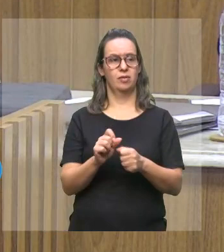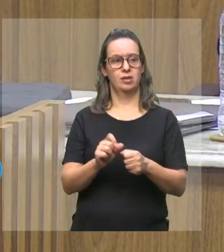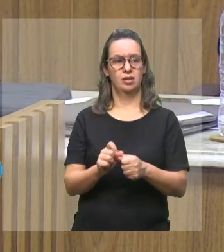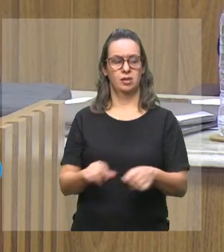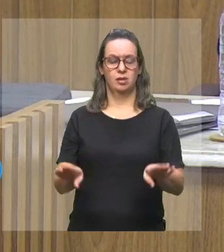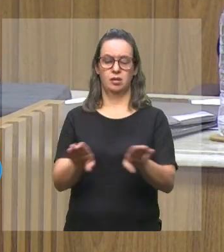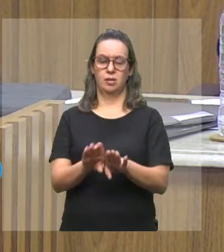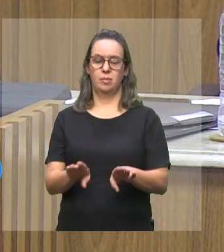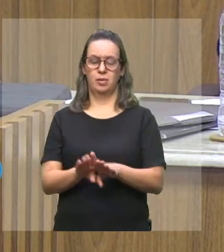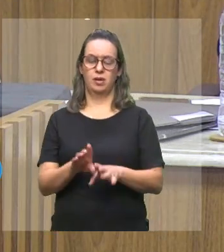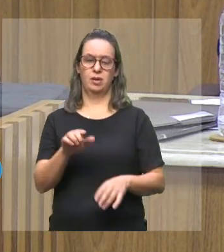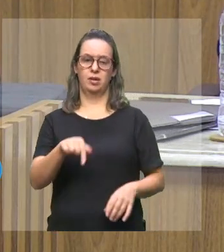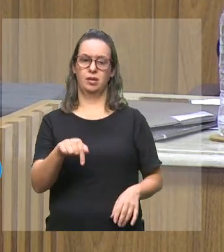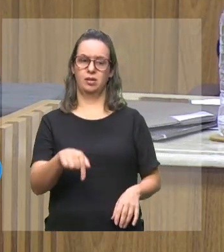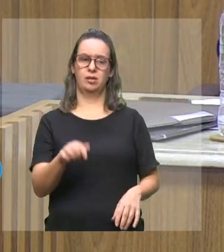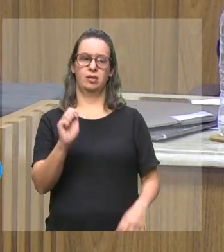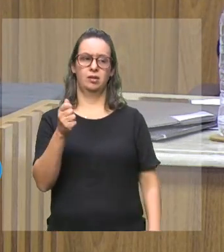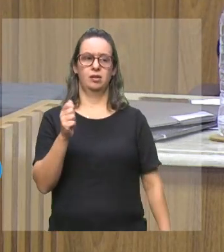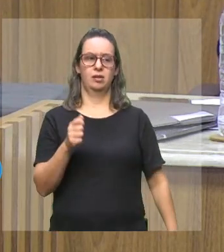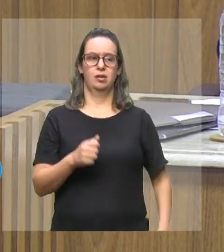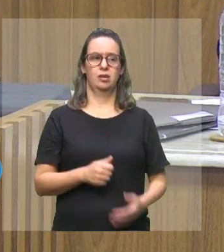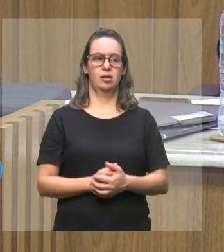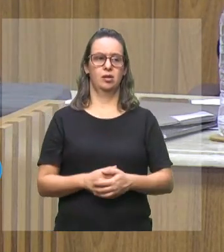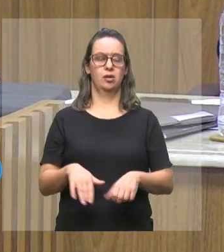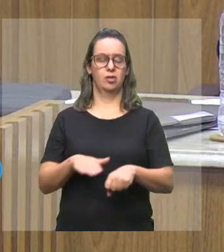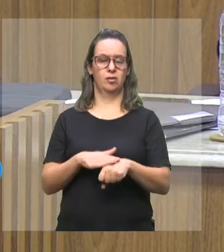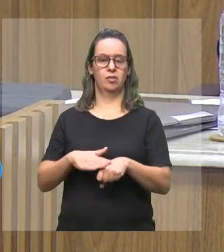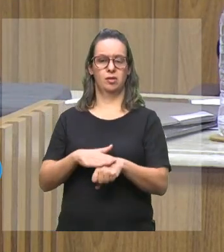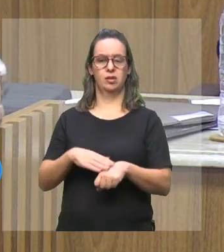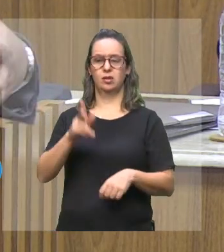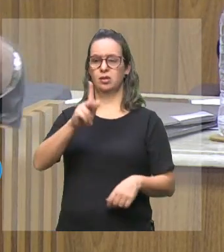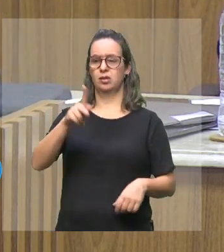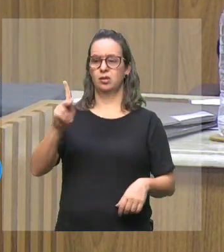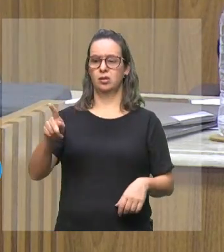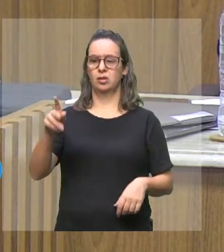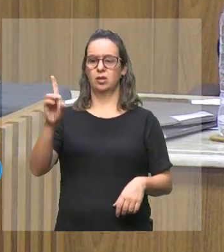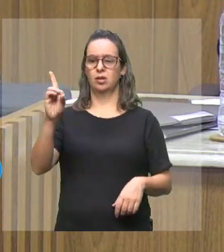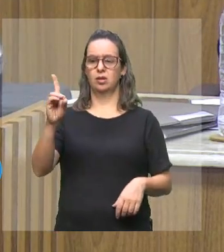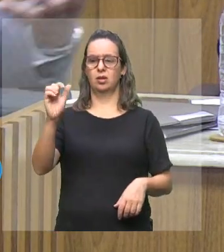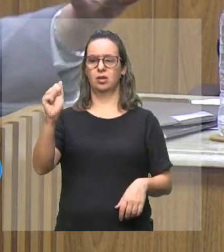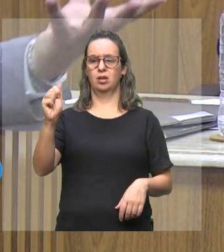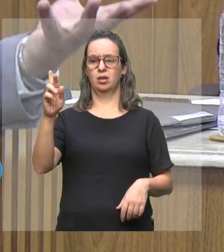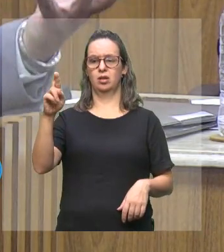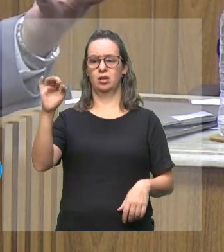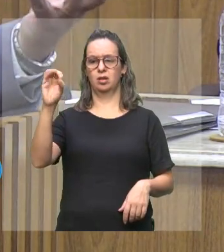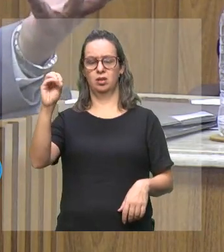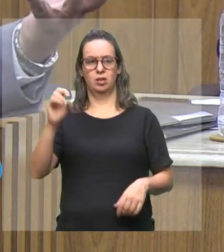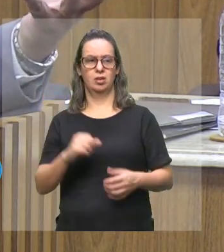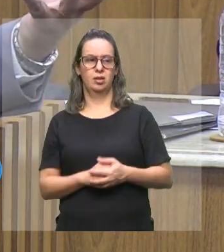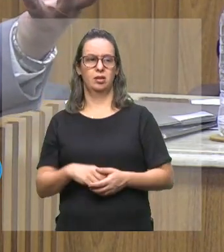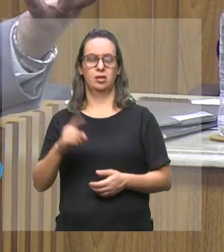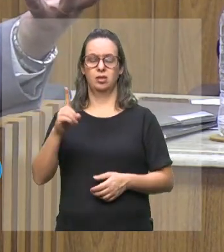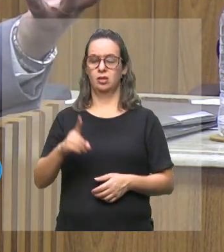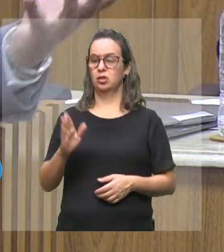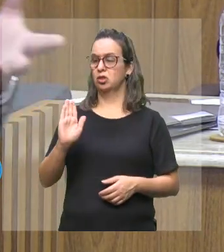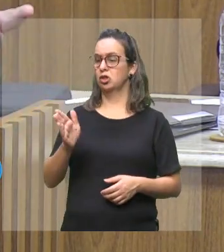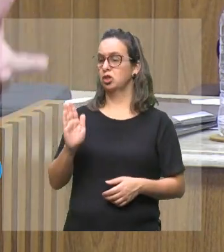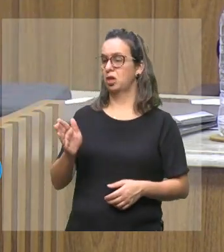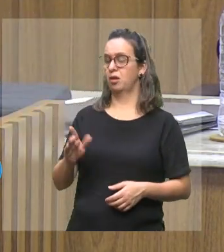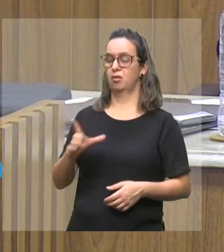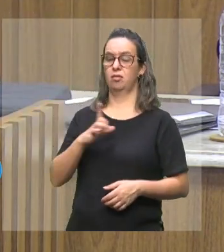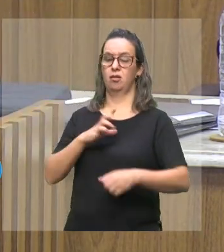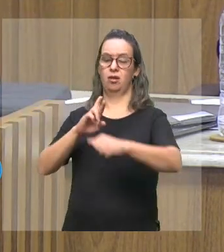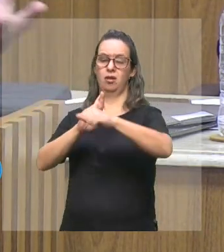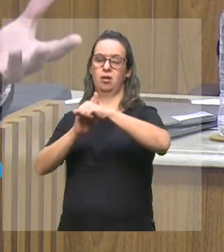em Assis. Estava conversando com o professor Dario ali no fundo, Assis está aderindo a um negócio que é muito maior na região. Nós temos aí